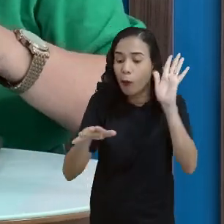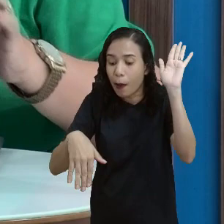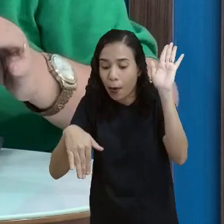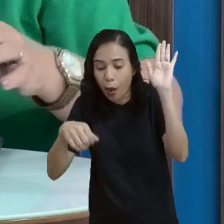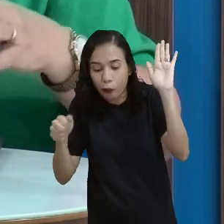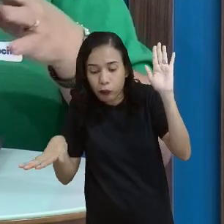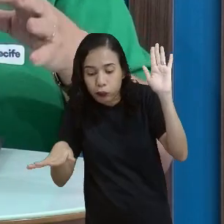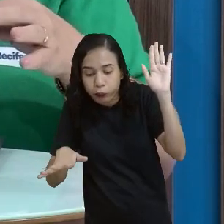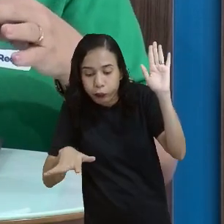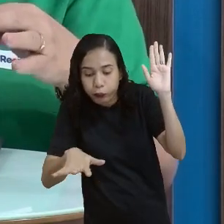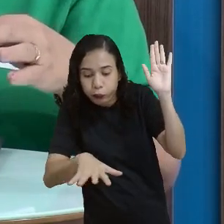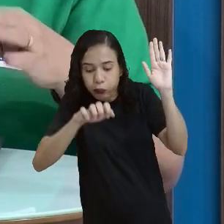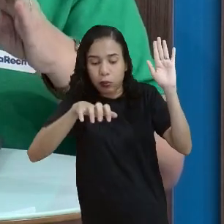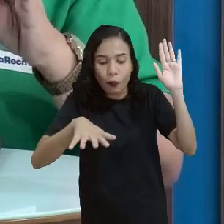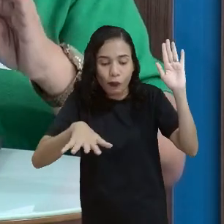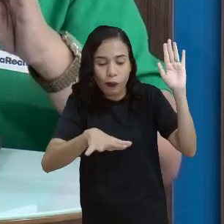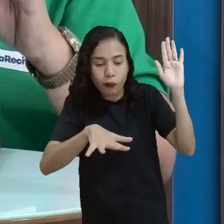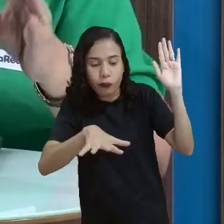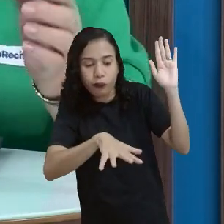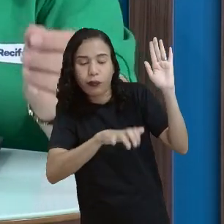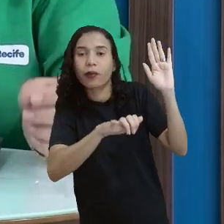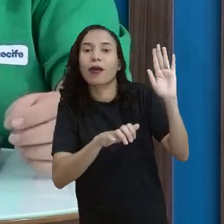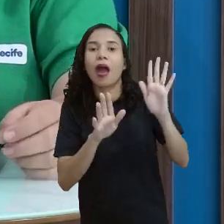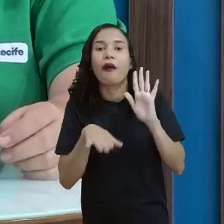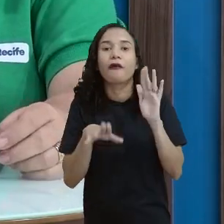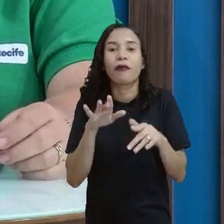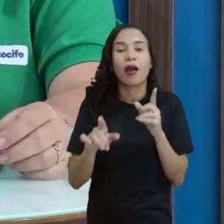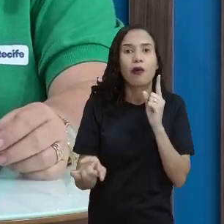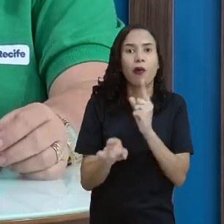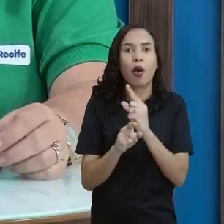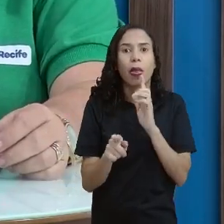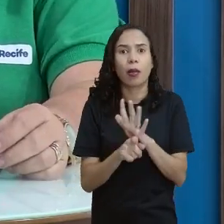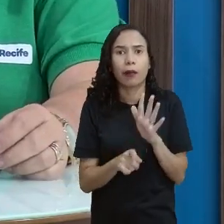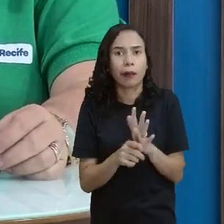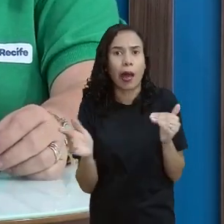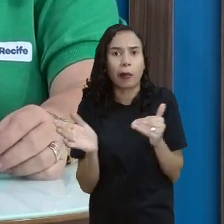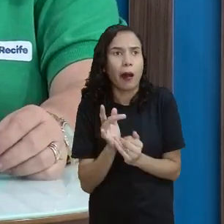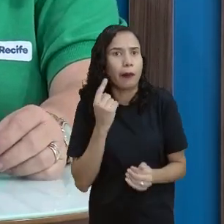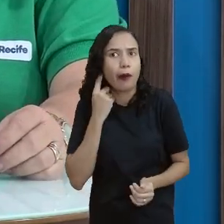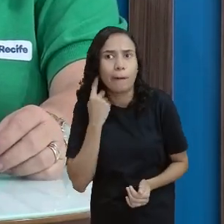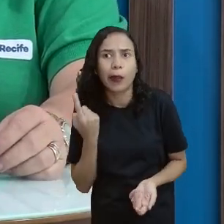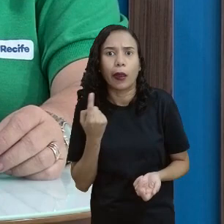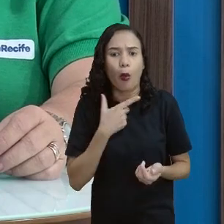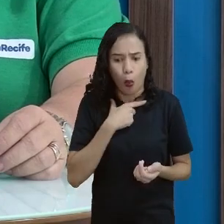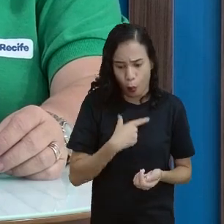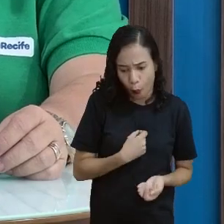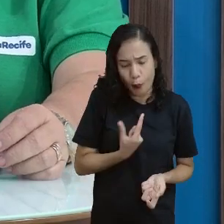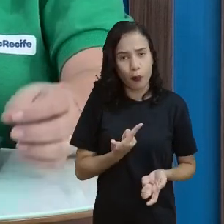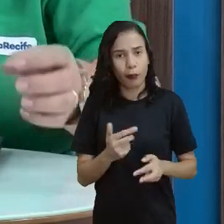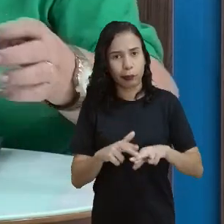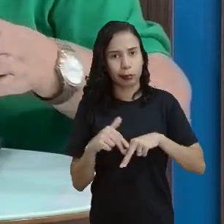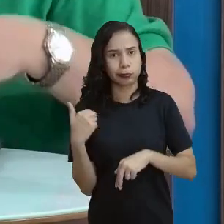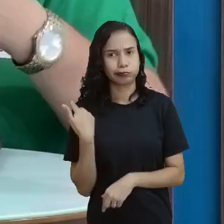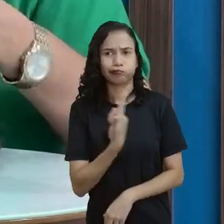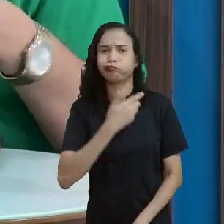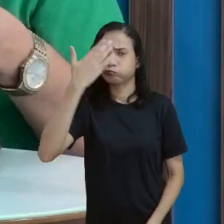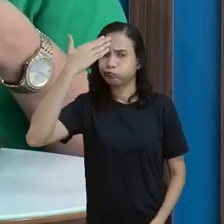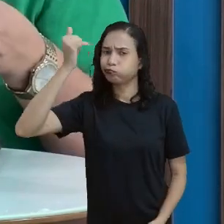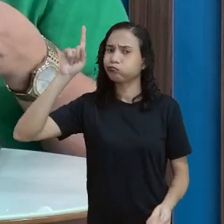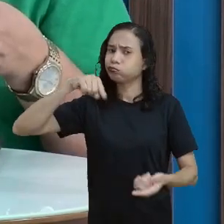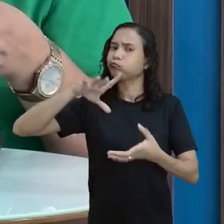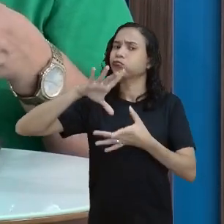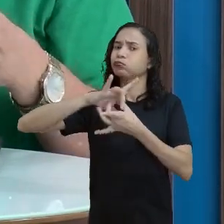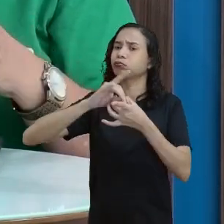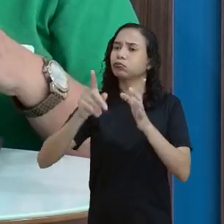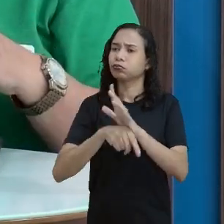achando, né? Com um imãzinho, ele... Muitas vezes até joias. Eita! Então, assim, a gente saber que isso faz parte do